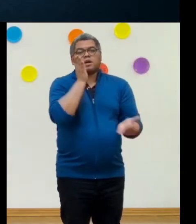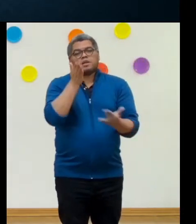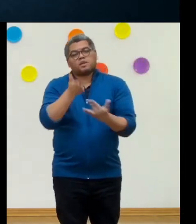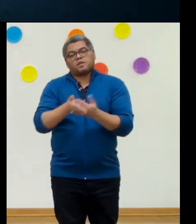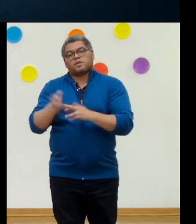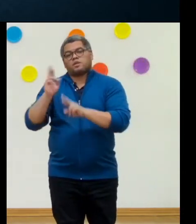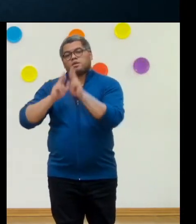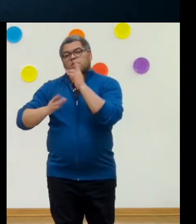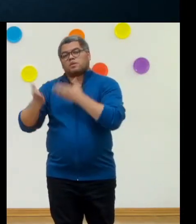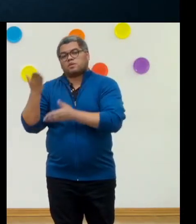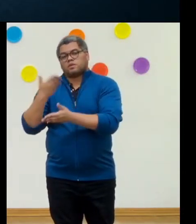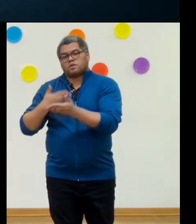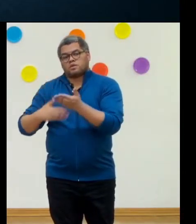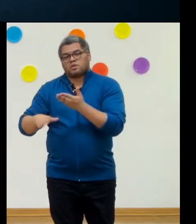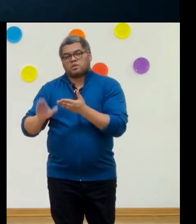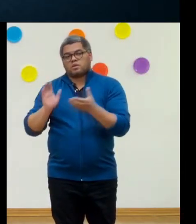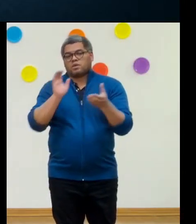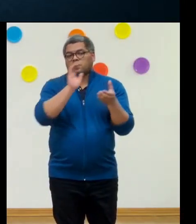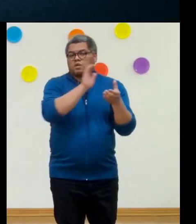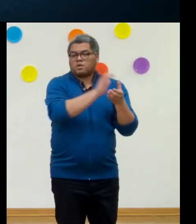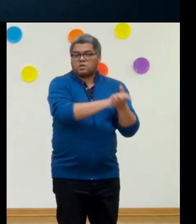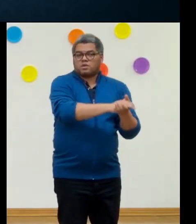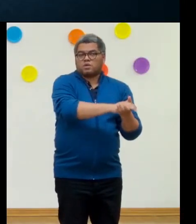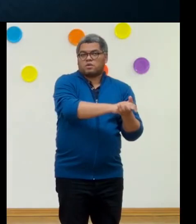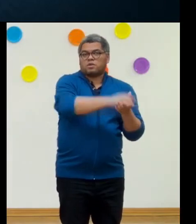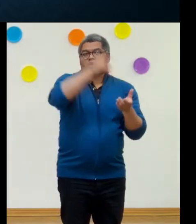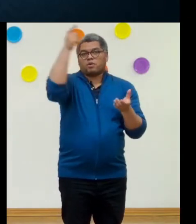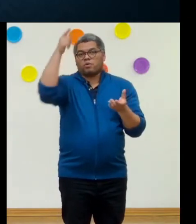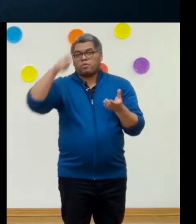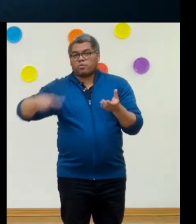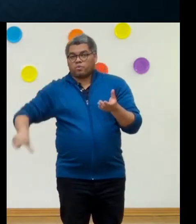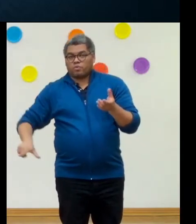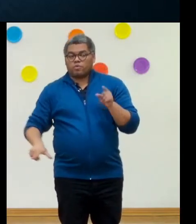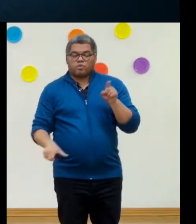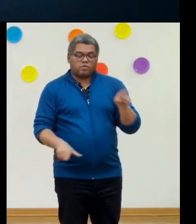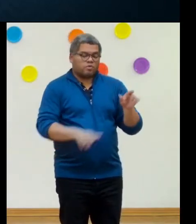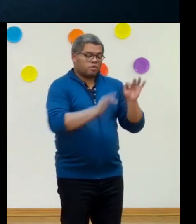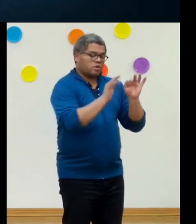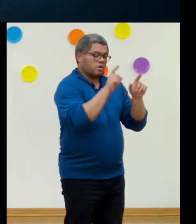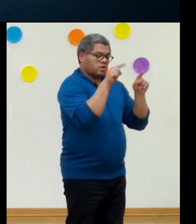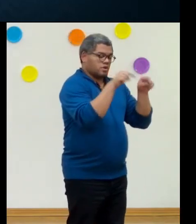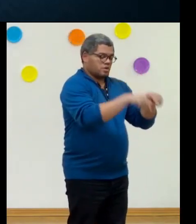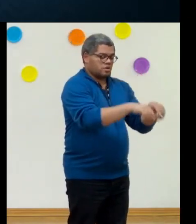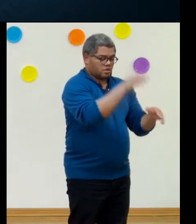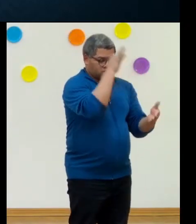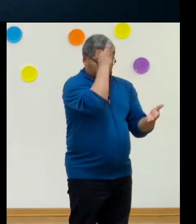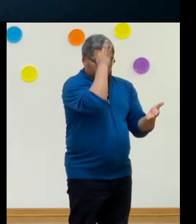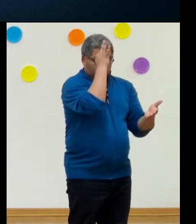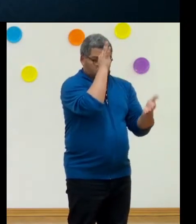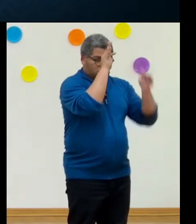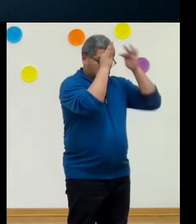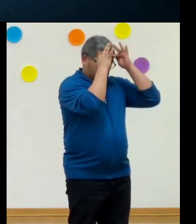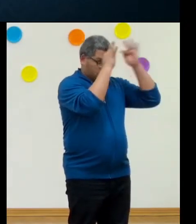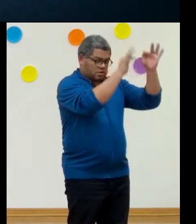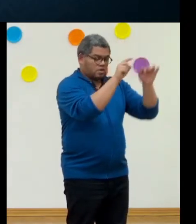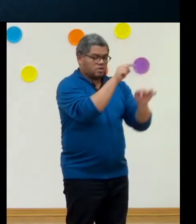uma relação fora dos laços do matrimônio. Você abandona a fidelidade que você prometeu ao seu